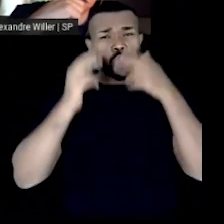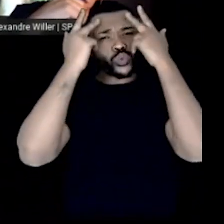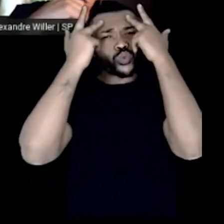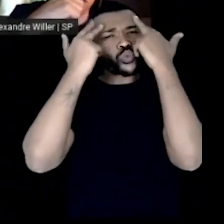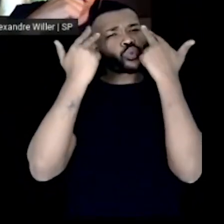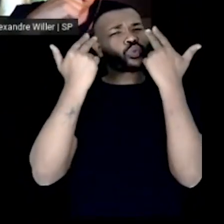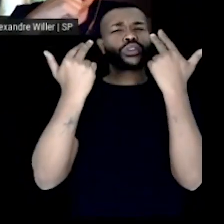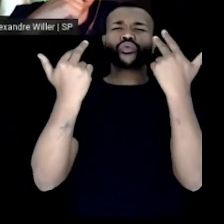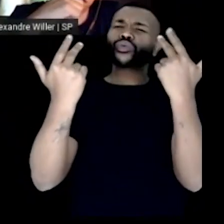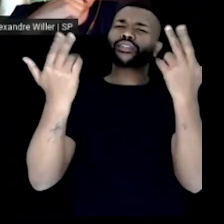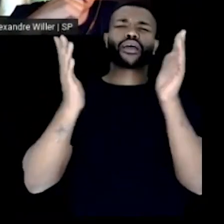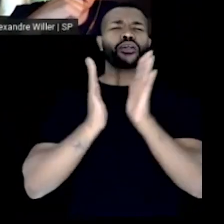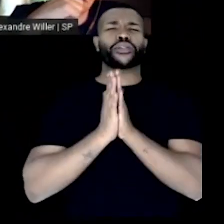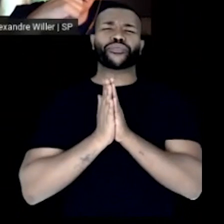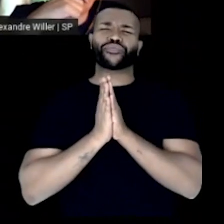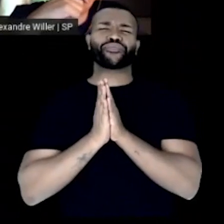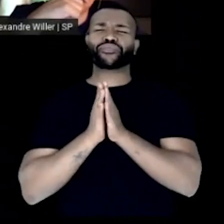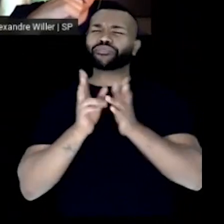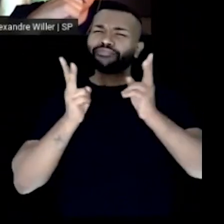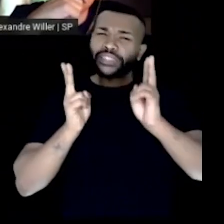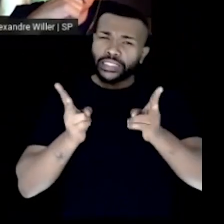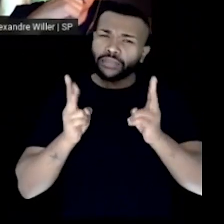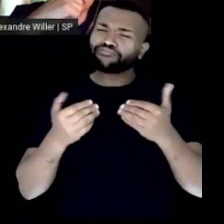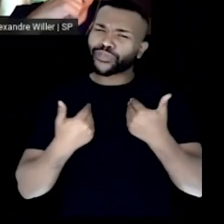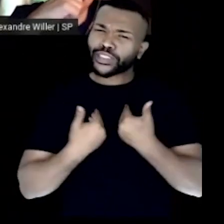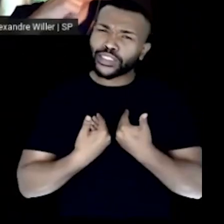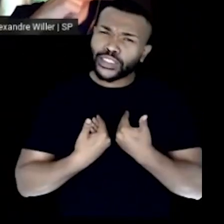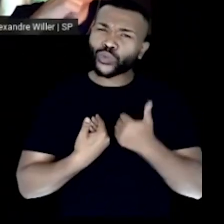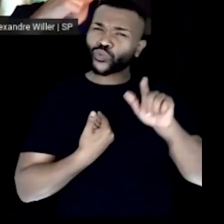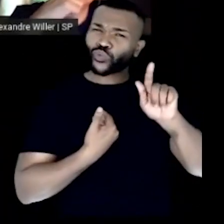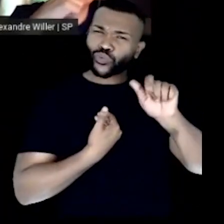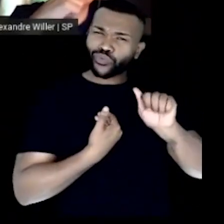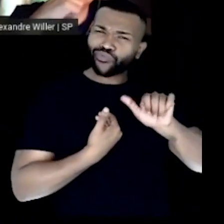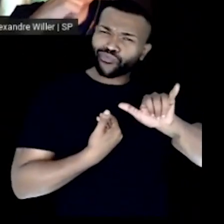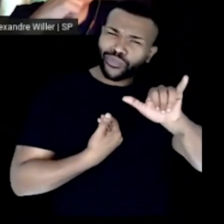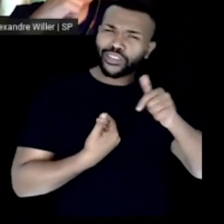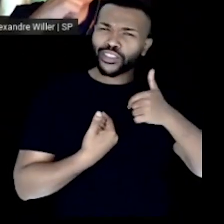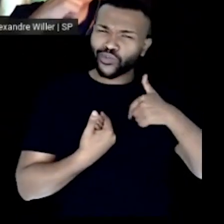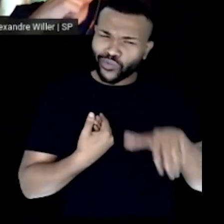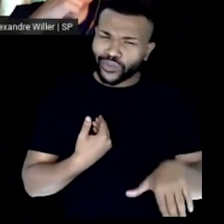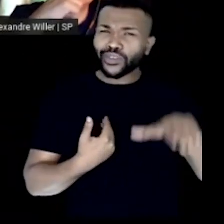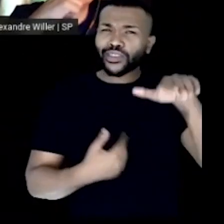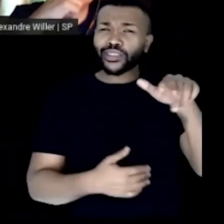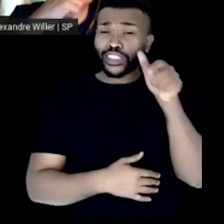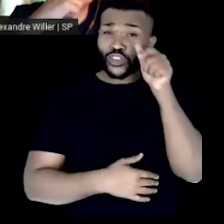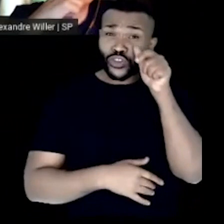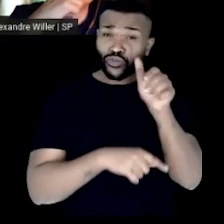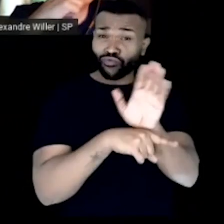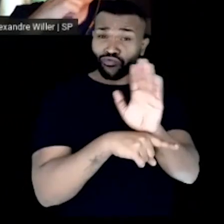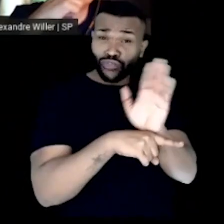de uma forma completamente natural, espontânea, sabe? Sempre eu, como gay,